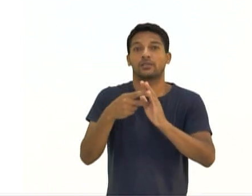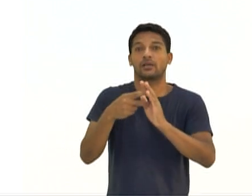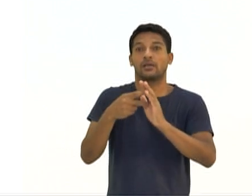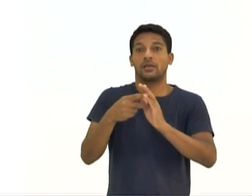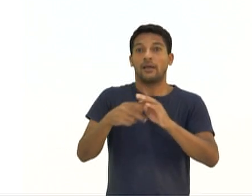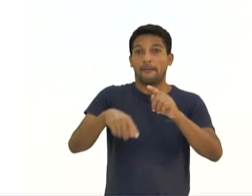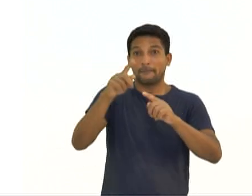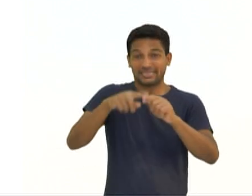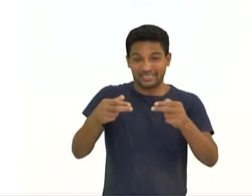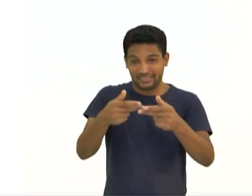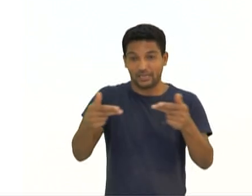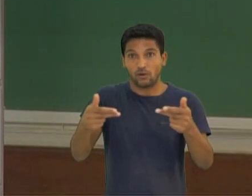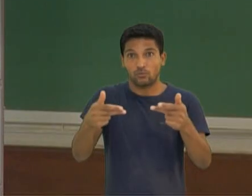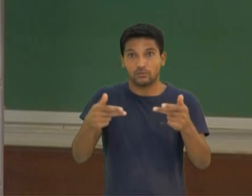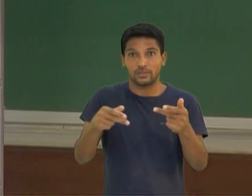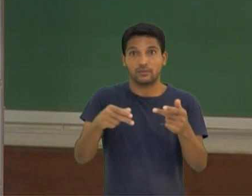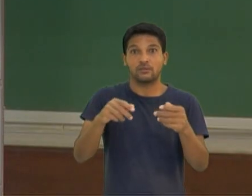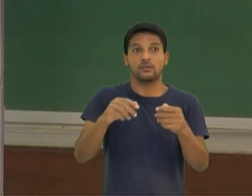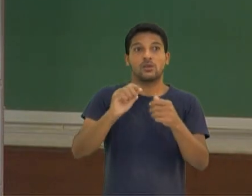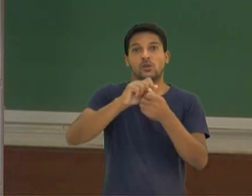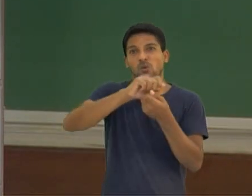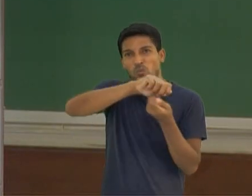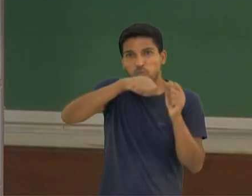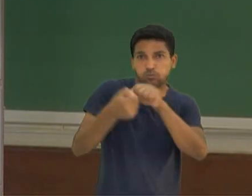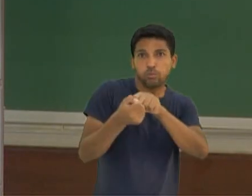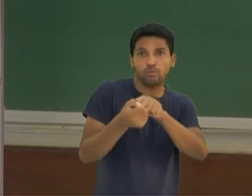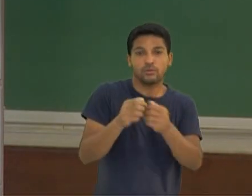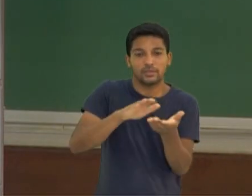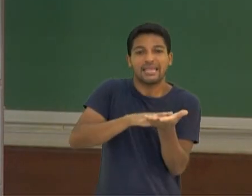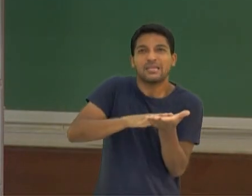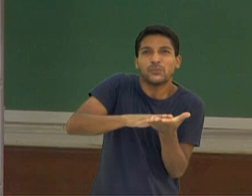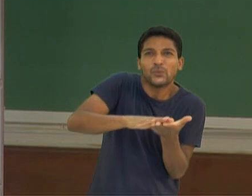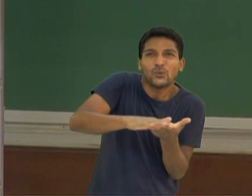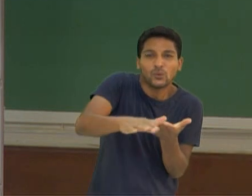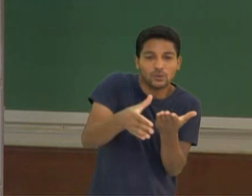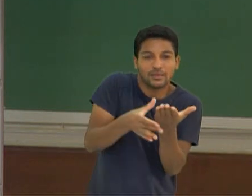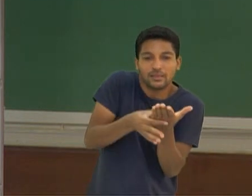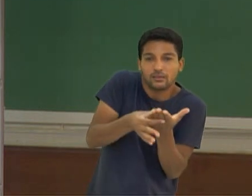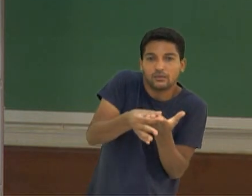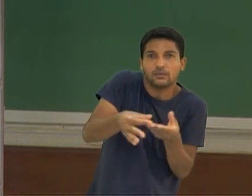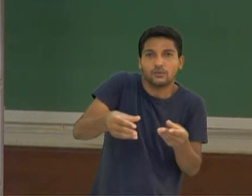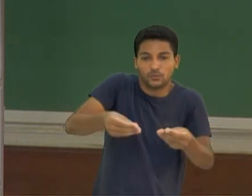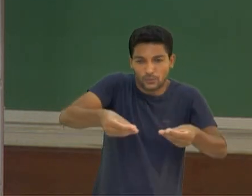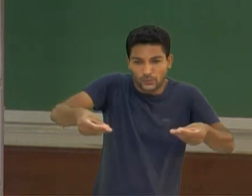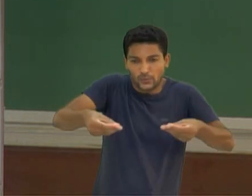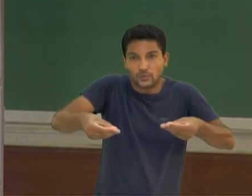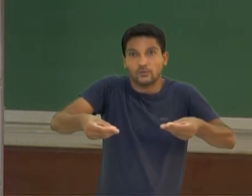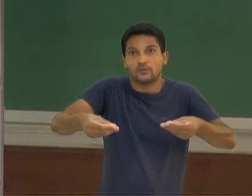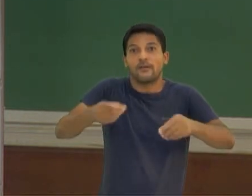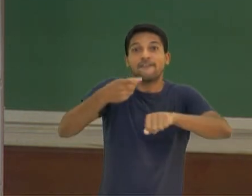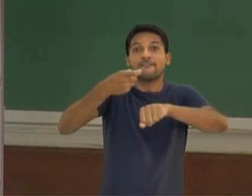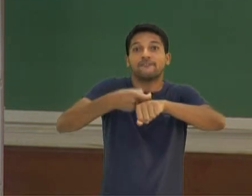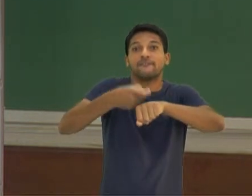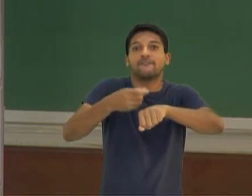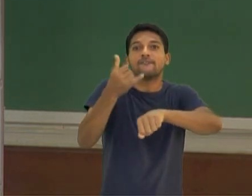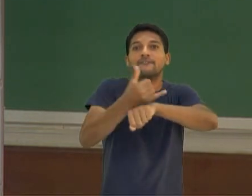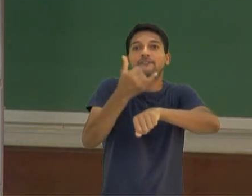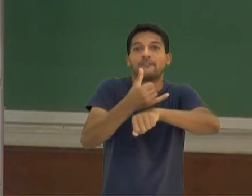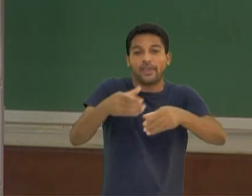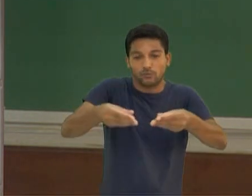E a gente consegue fazer com que esses materiais sejam transformados em lâminas. Nós temos também a questão